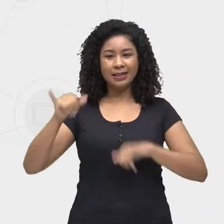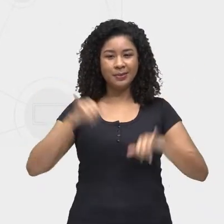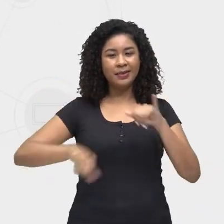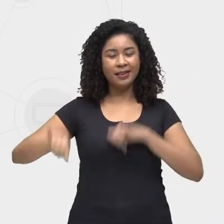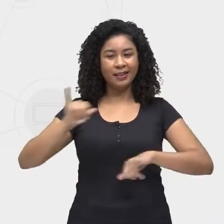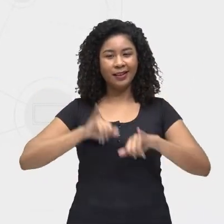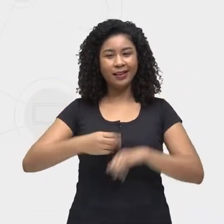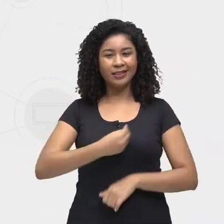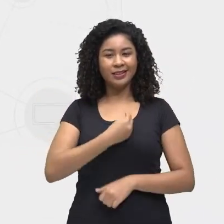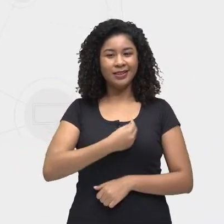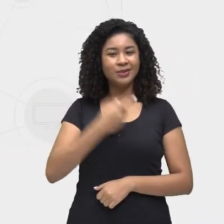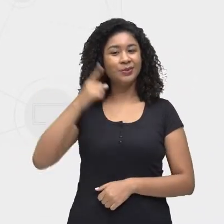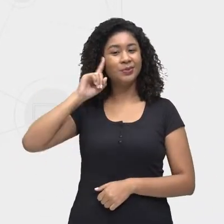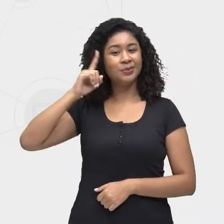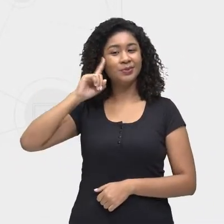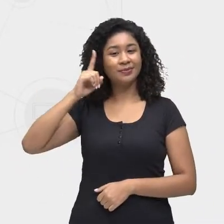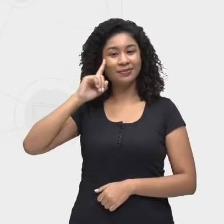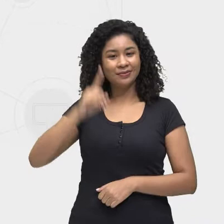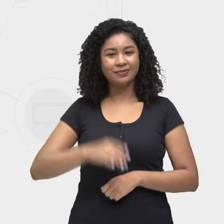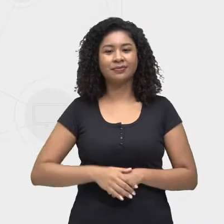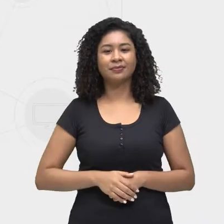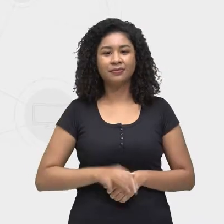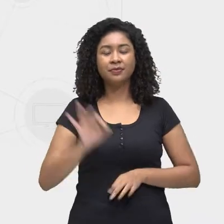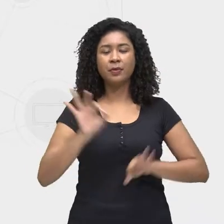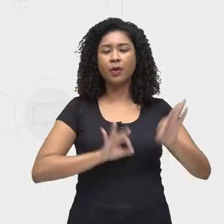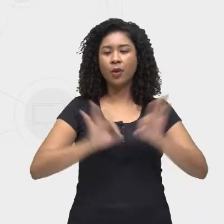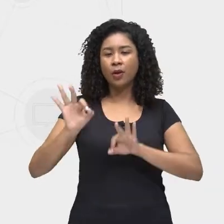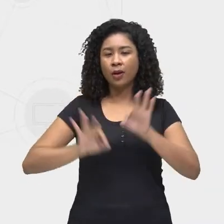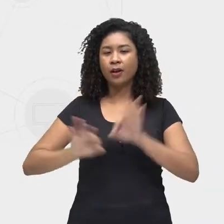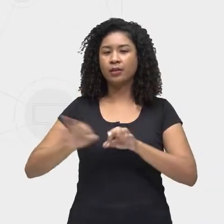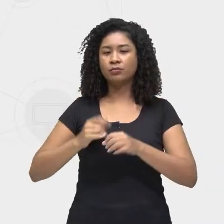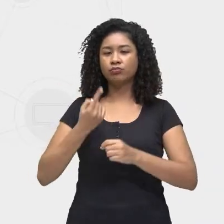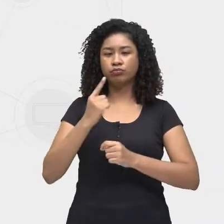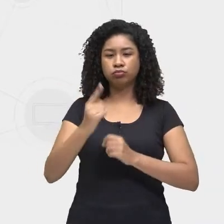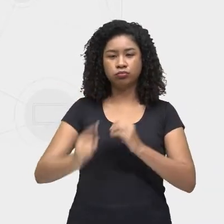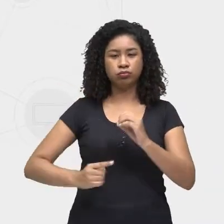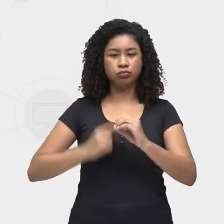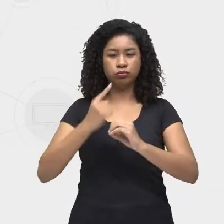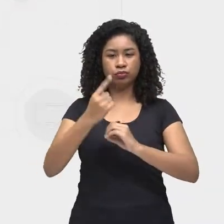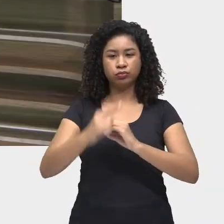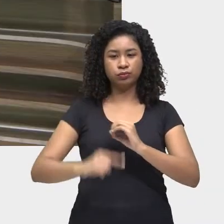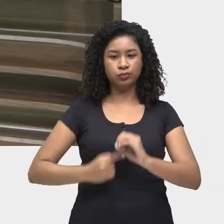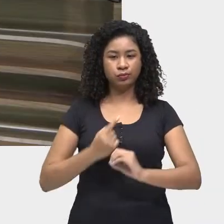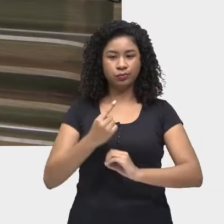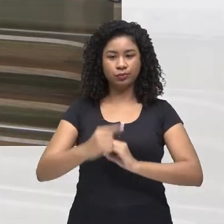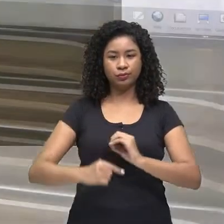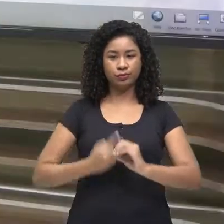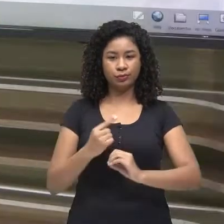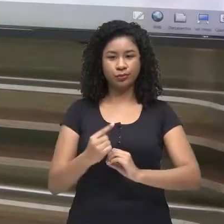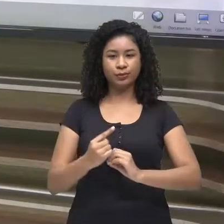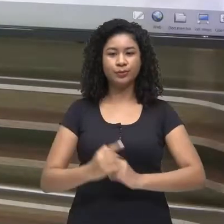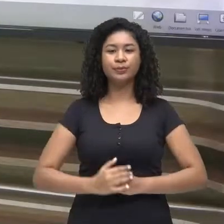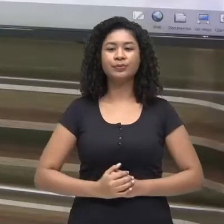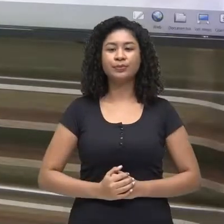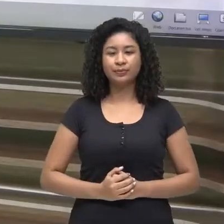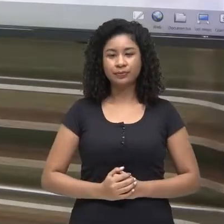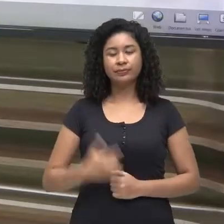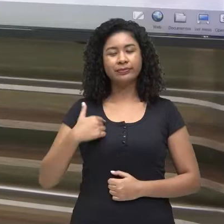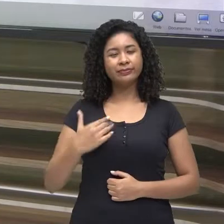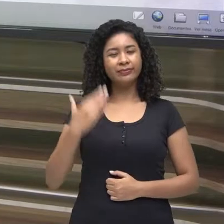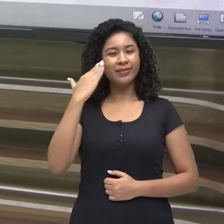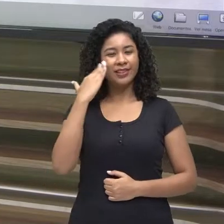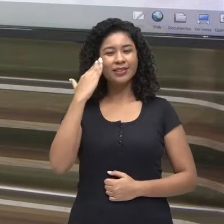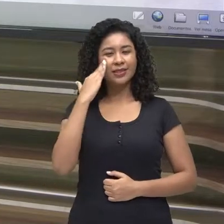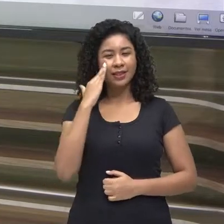no cotidiano, organização das partículas do átomo. Então, eu tenho certeza que